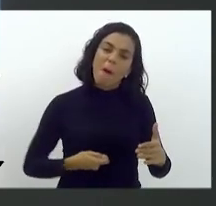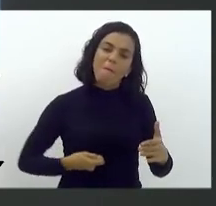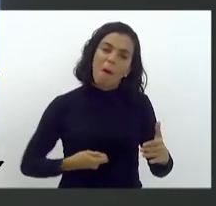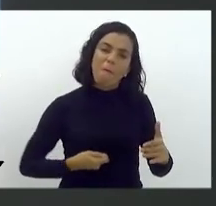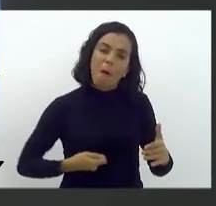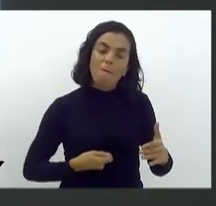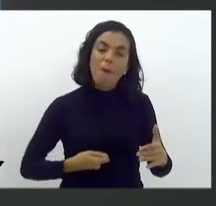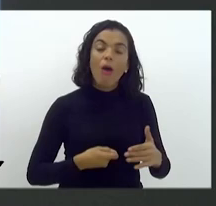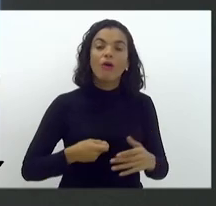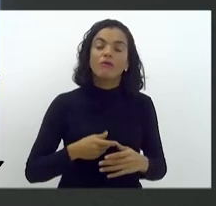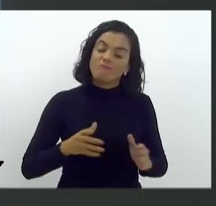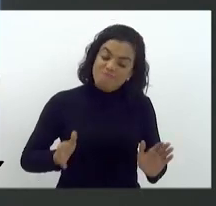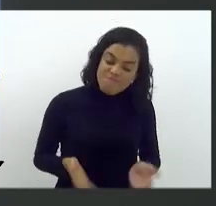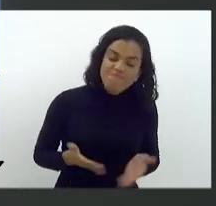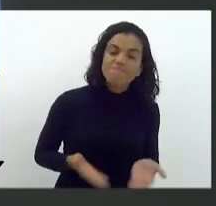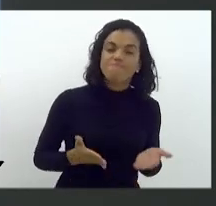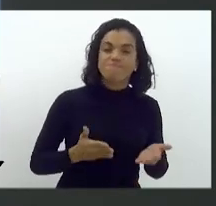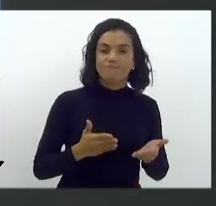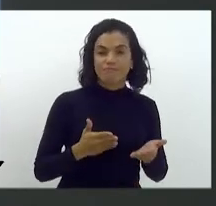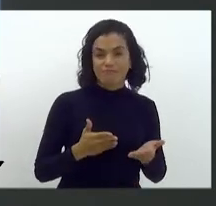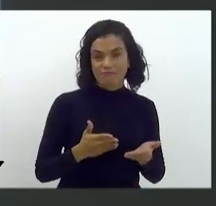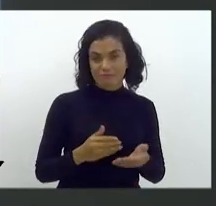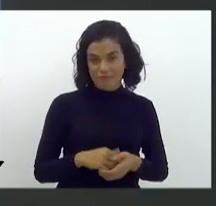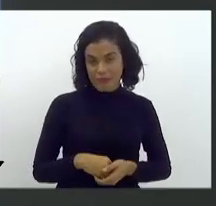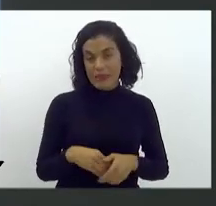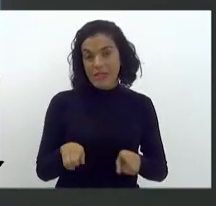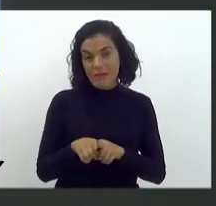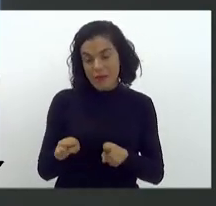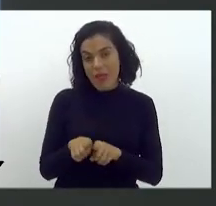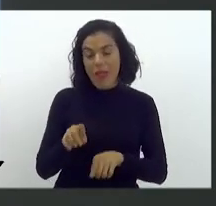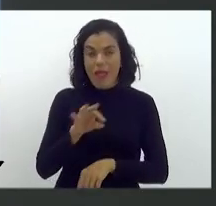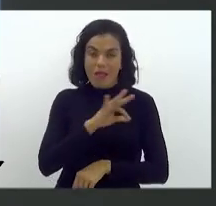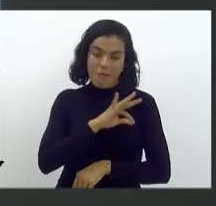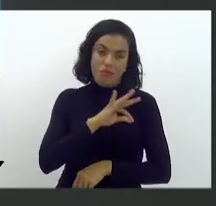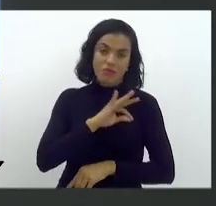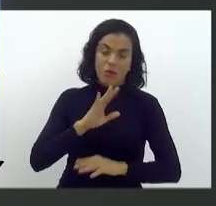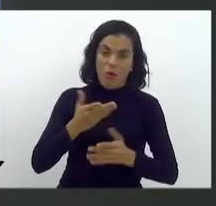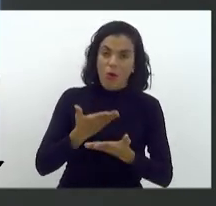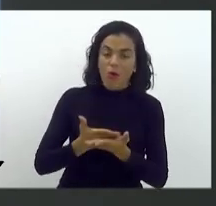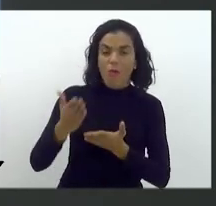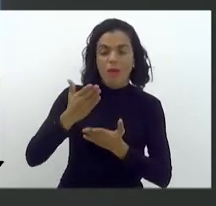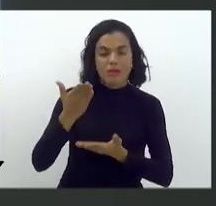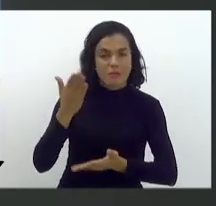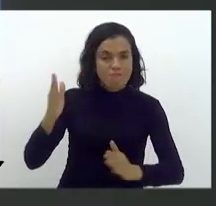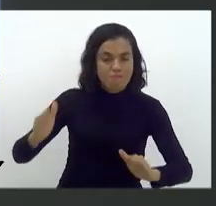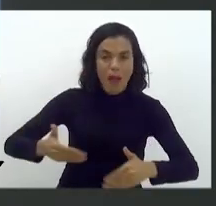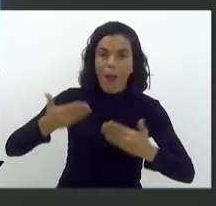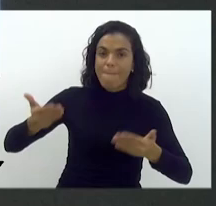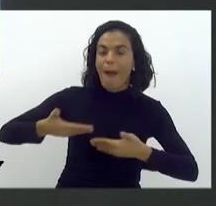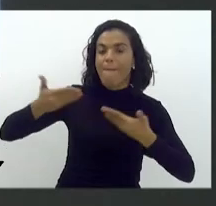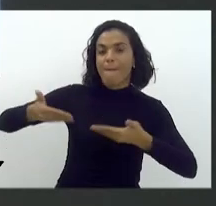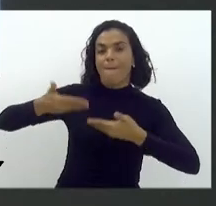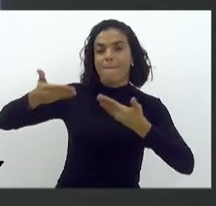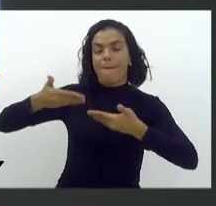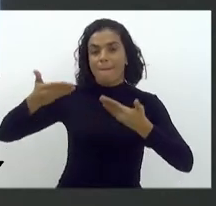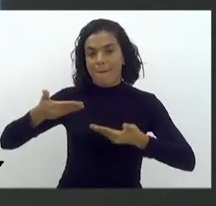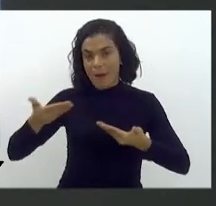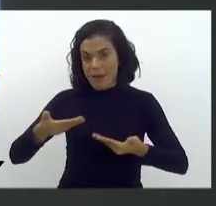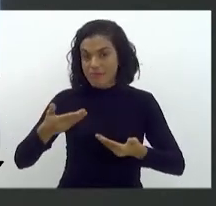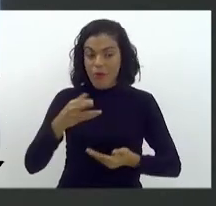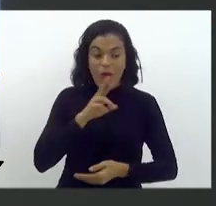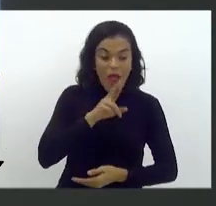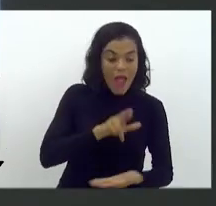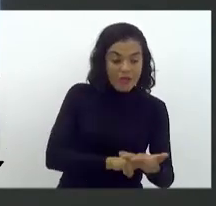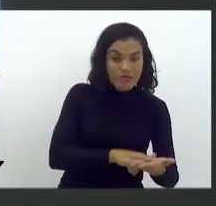as coisas sejam facilitadas para a polícia né e para as investigações eu acredito que você apresenta resultado E aí com aquele